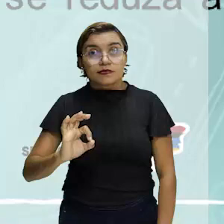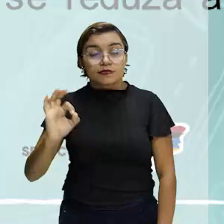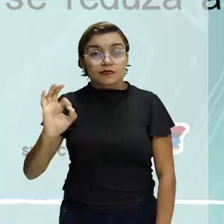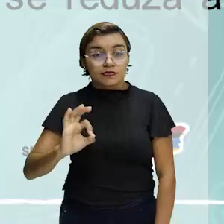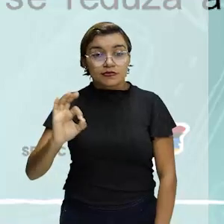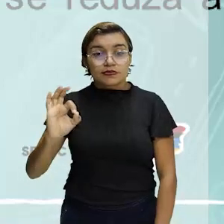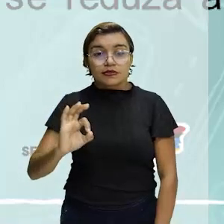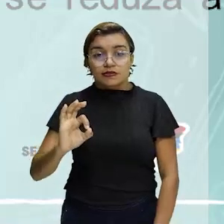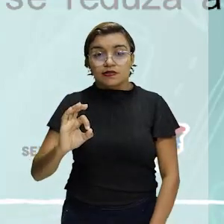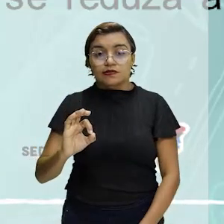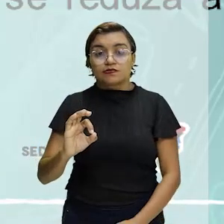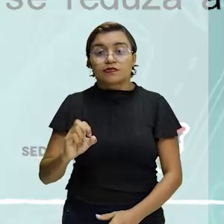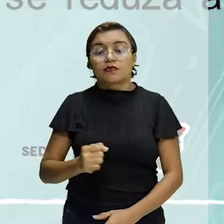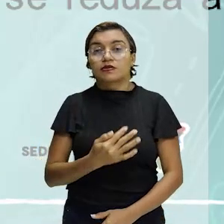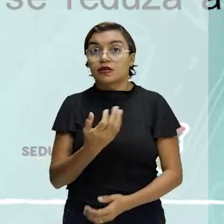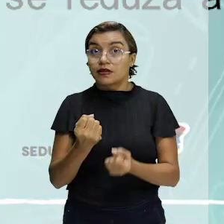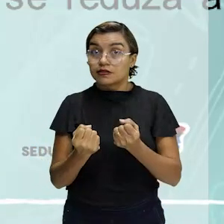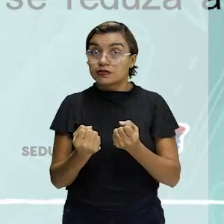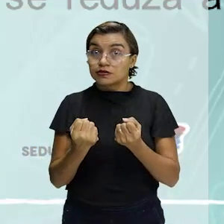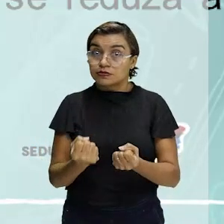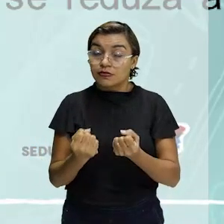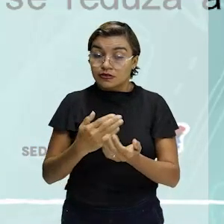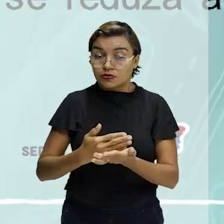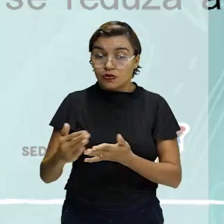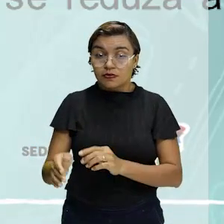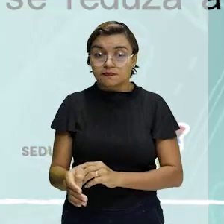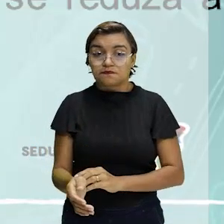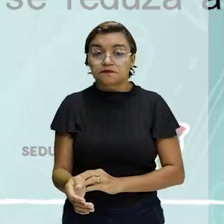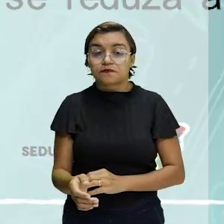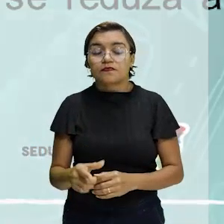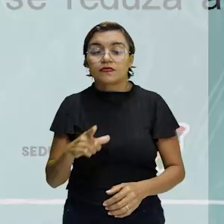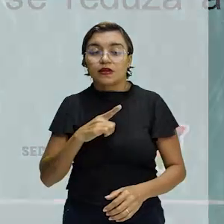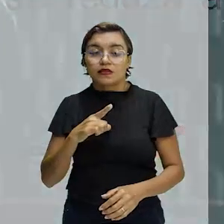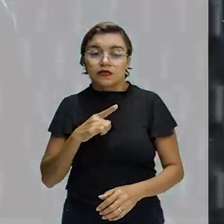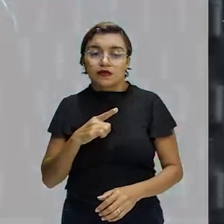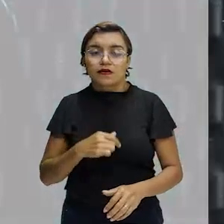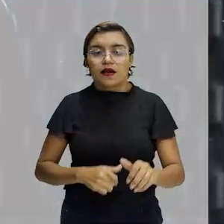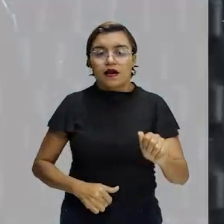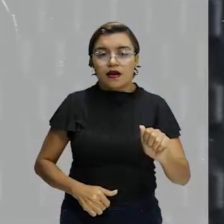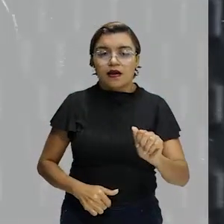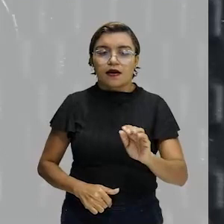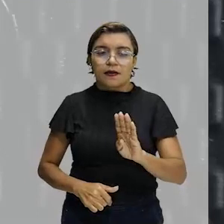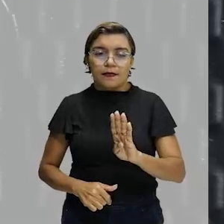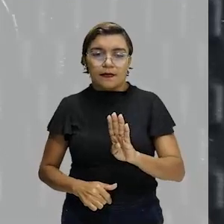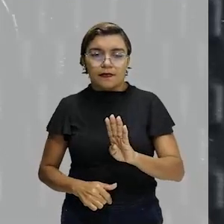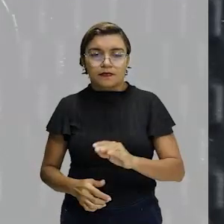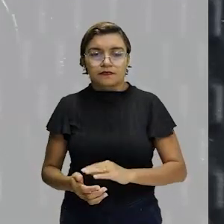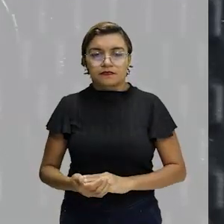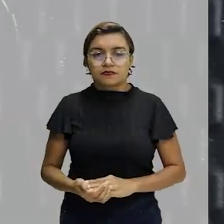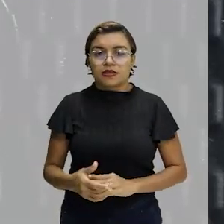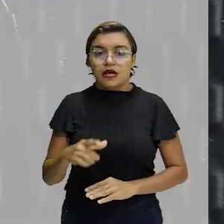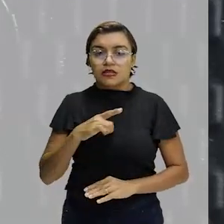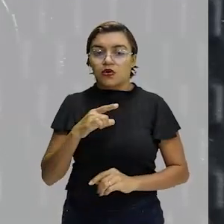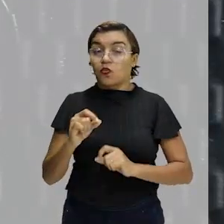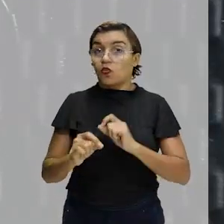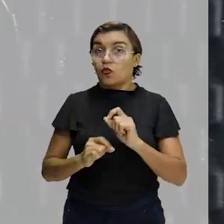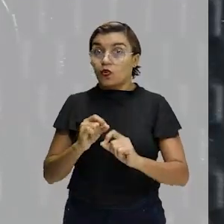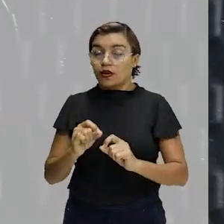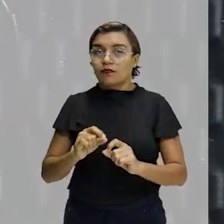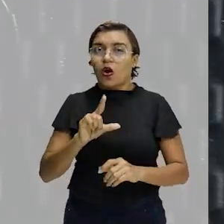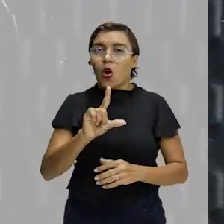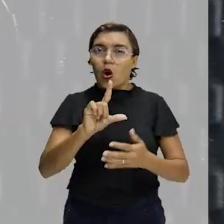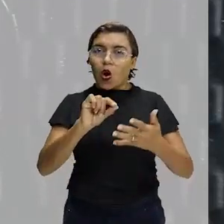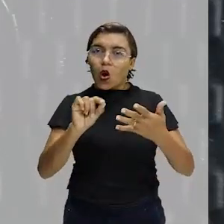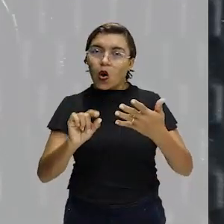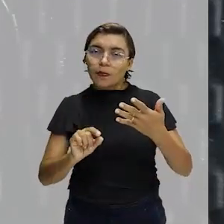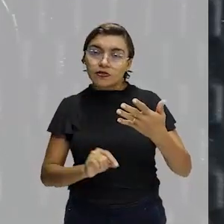inicial, tá bom? E aqui nós temos as opções, tá? Vamos dar muito destaque para elas não, só chama a tua atenção aqui, né, para que